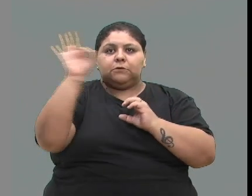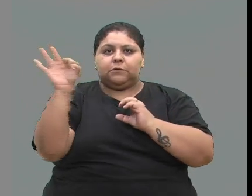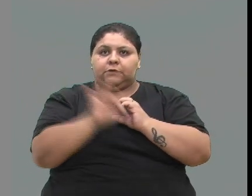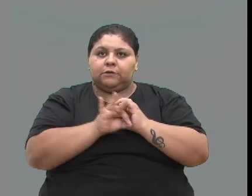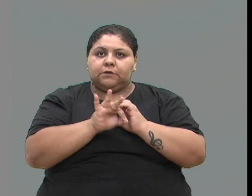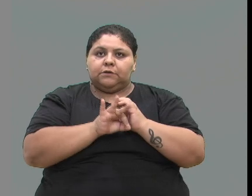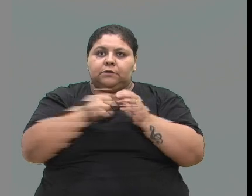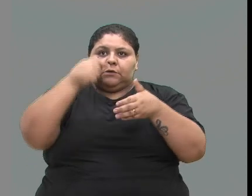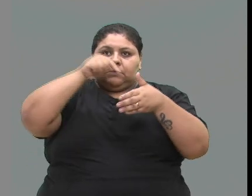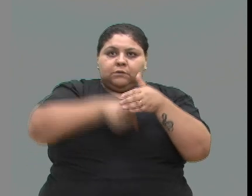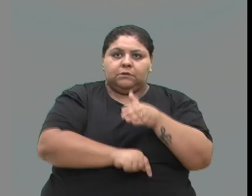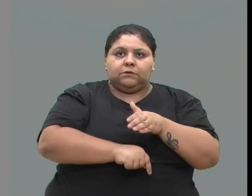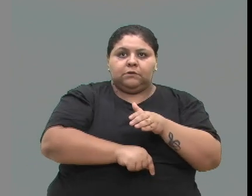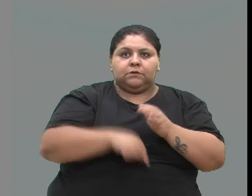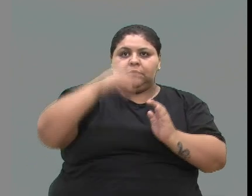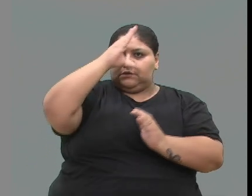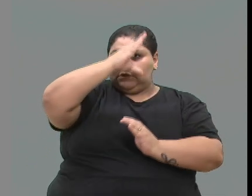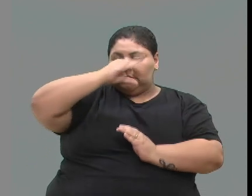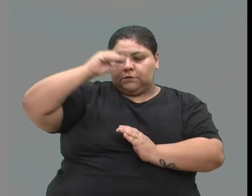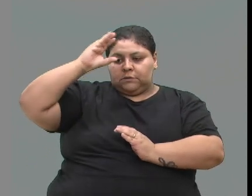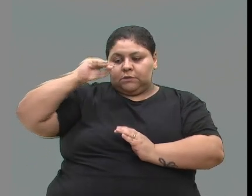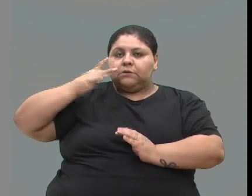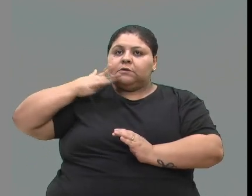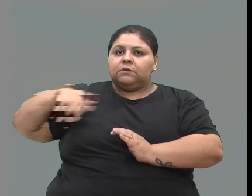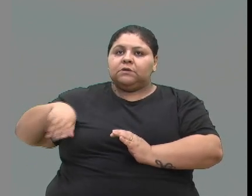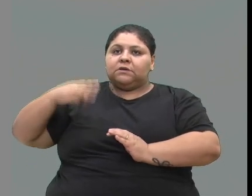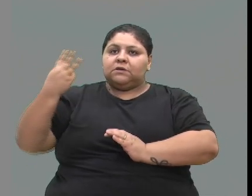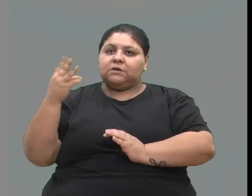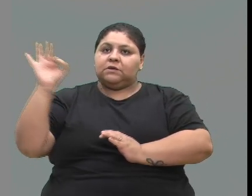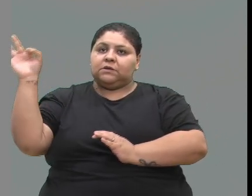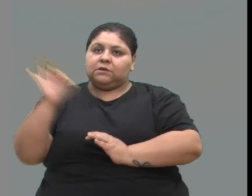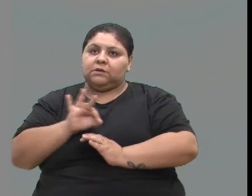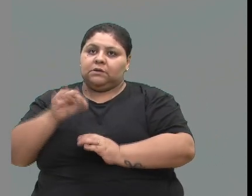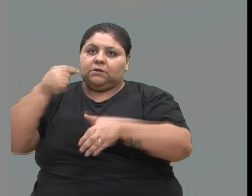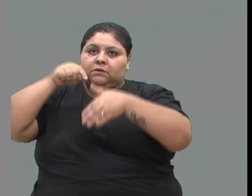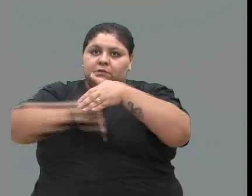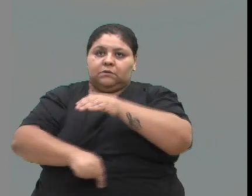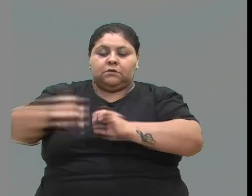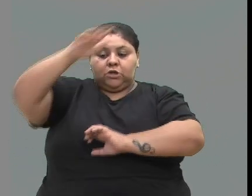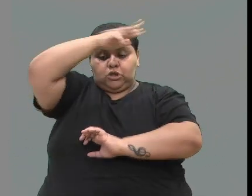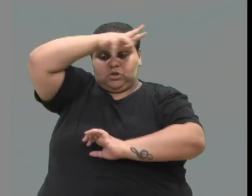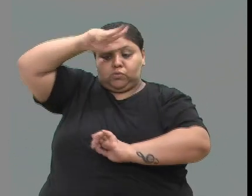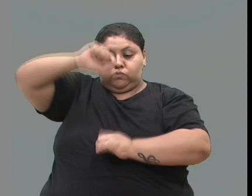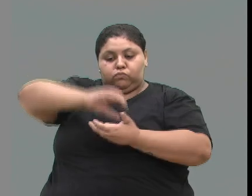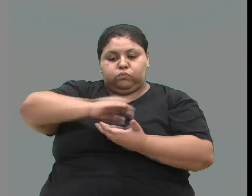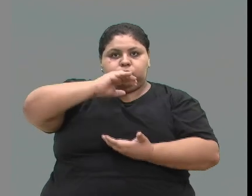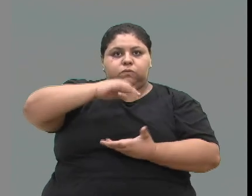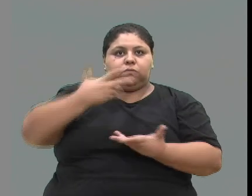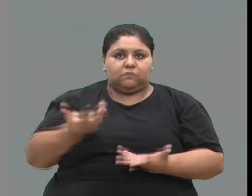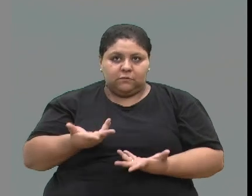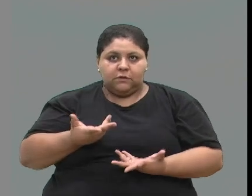para o Fundo Municipal da Criança e do Adolescente e 3% para o Fundo Municipal do Idoso.